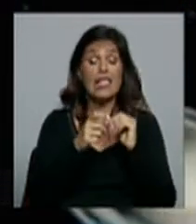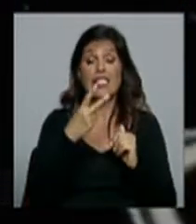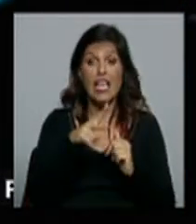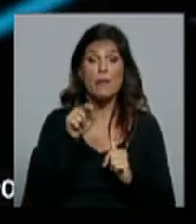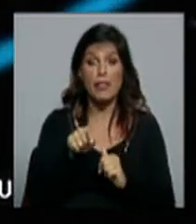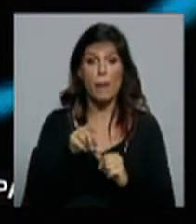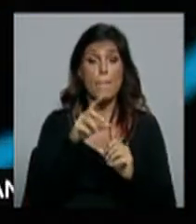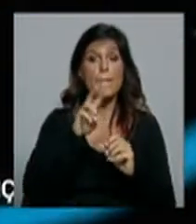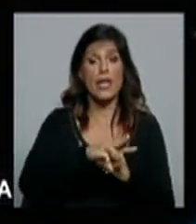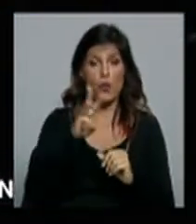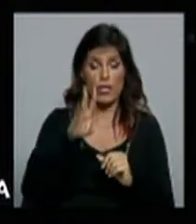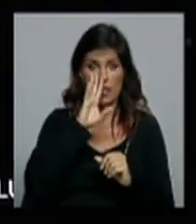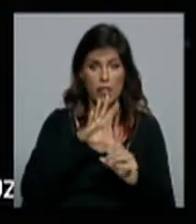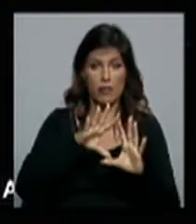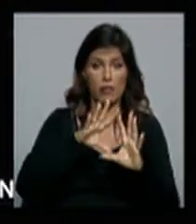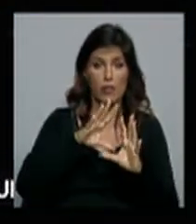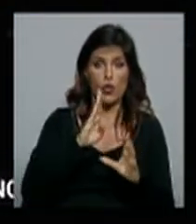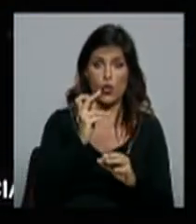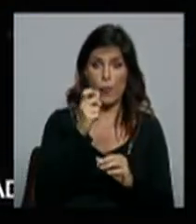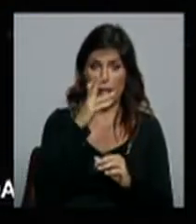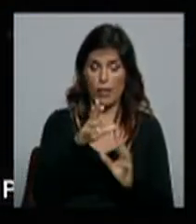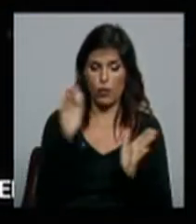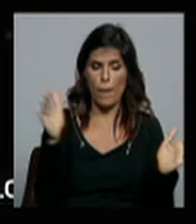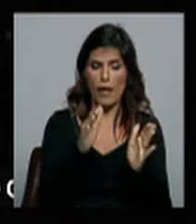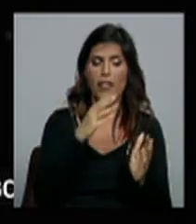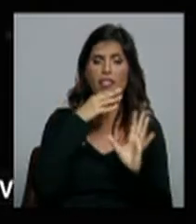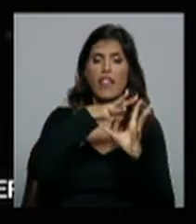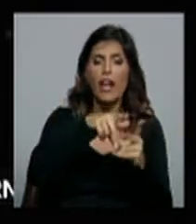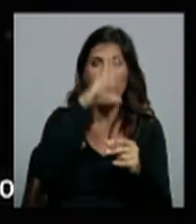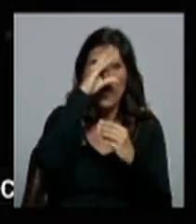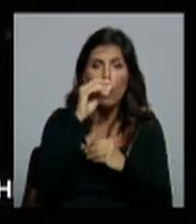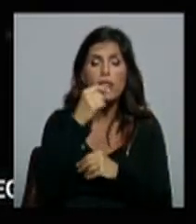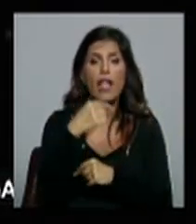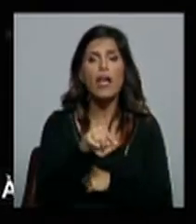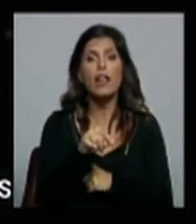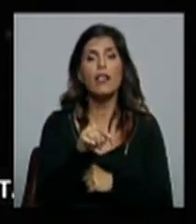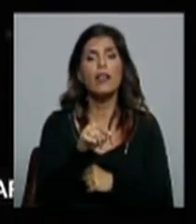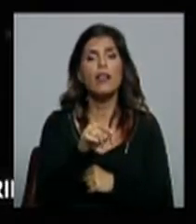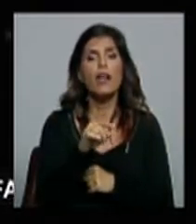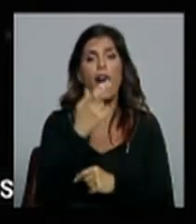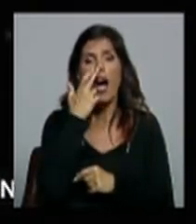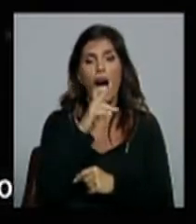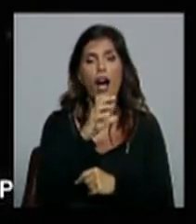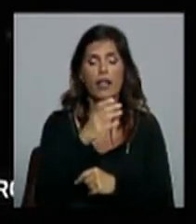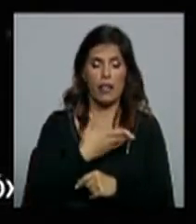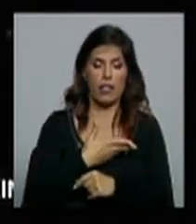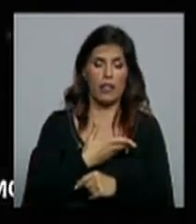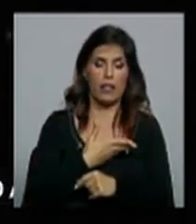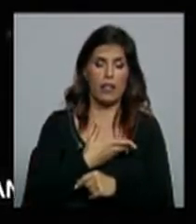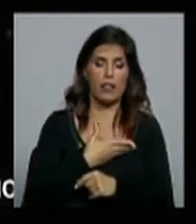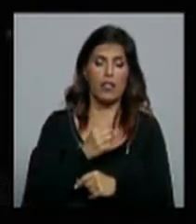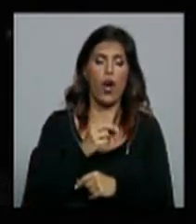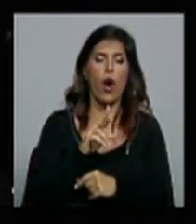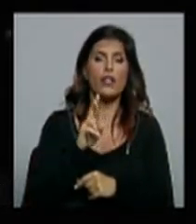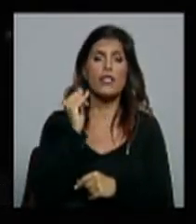planeta for do tamanho de Júpiter e se tiver uma Lua do tamanho da Terra, se essa Lua tiver uma atmosfera de dióxido de carbono, 95% de dióxido